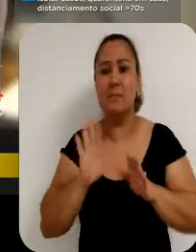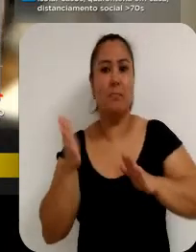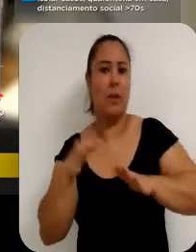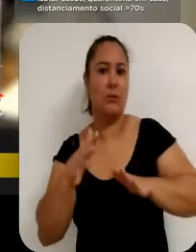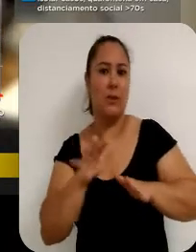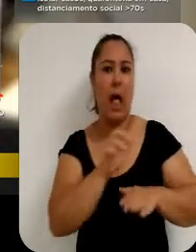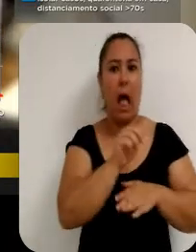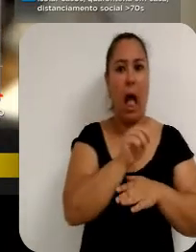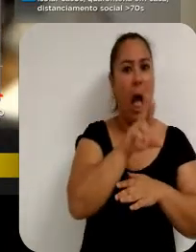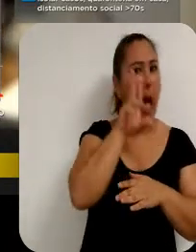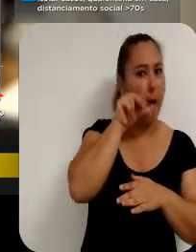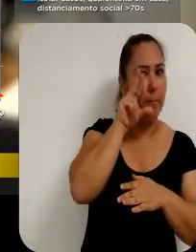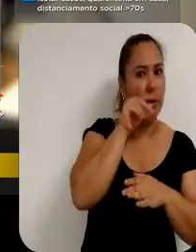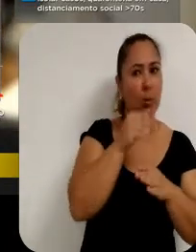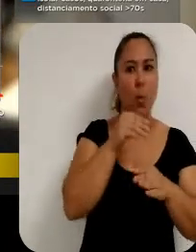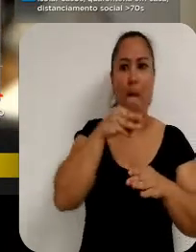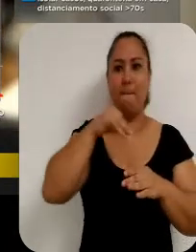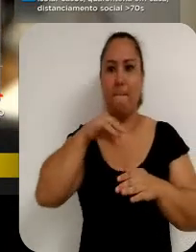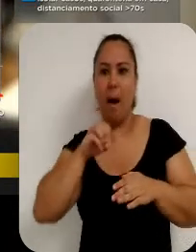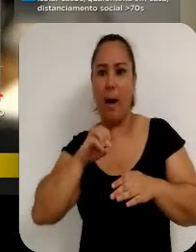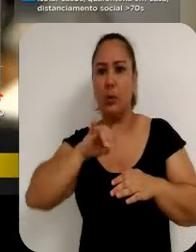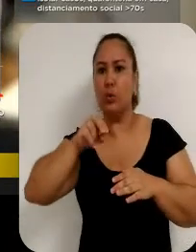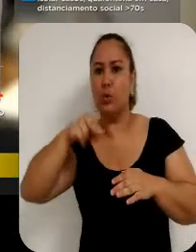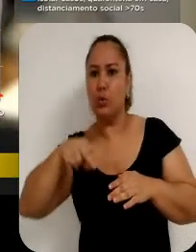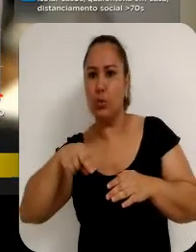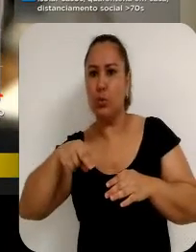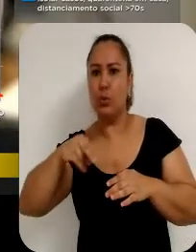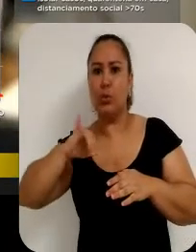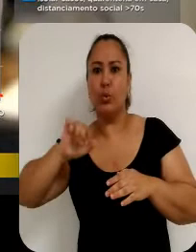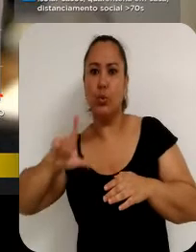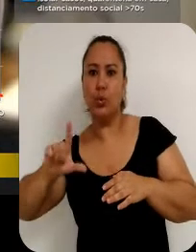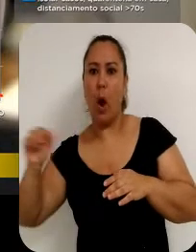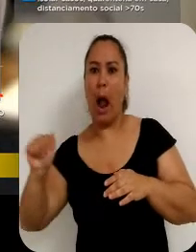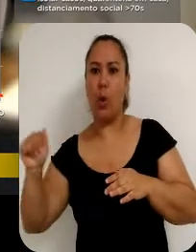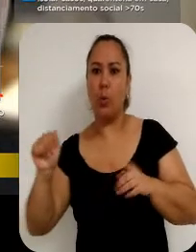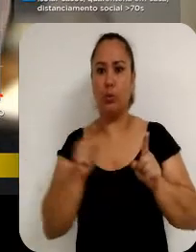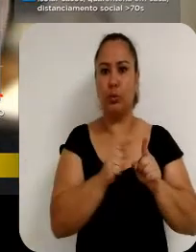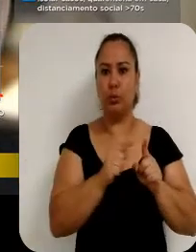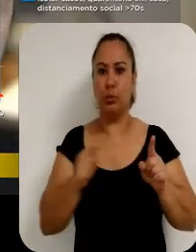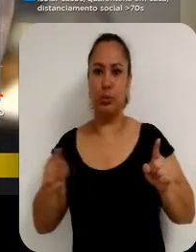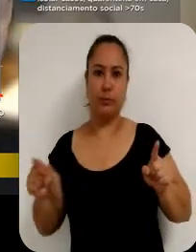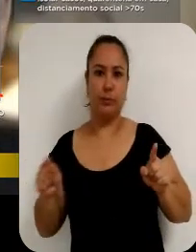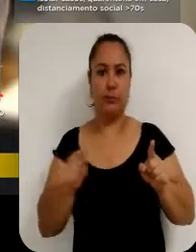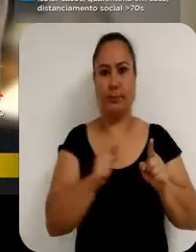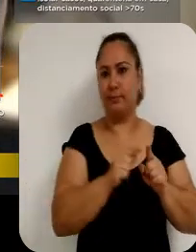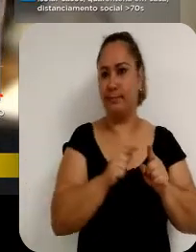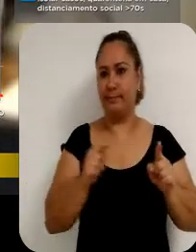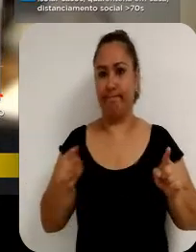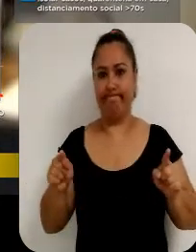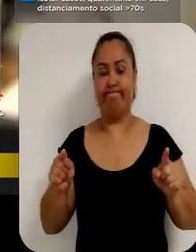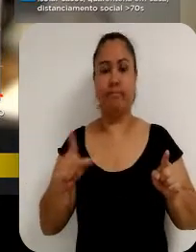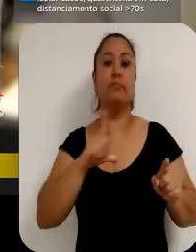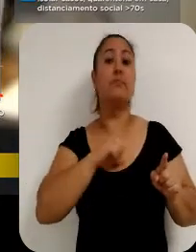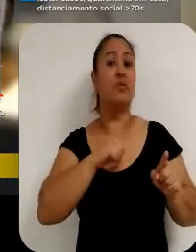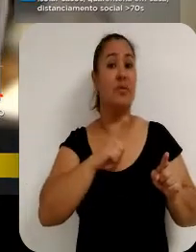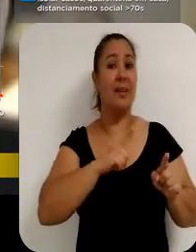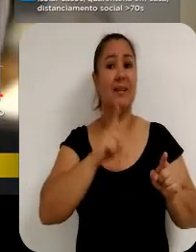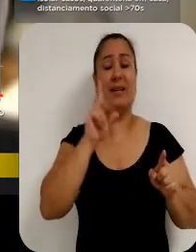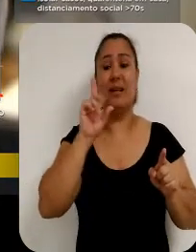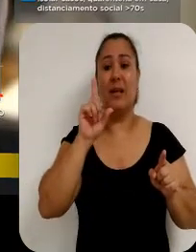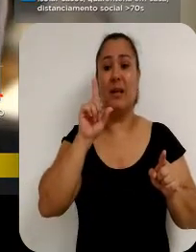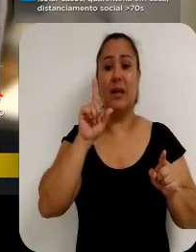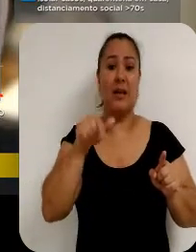maio, junho, julho e agosto. E tivesse essa demanda por